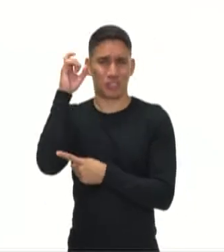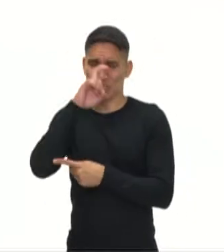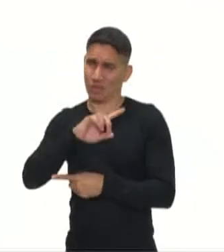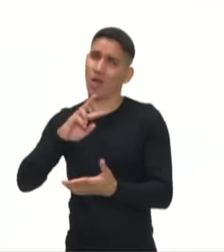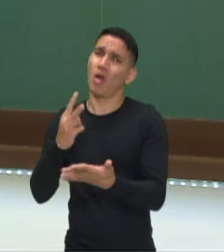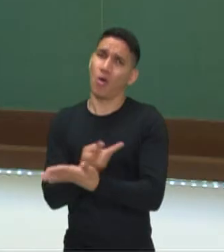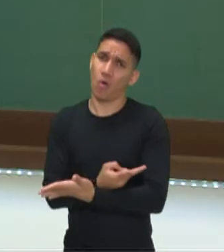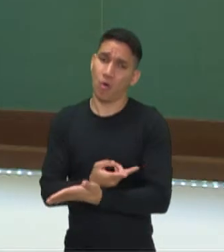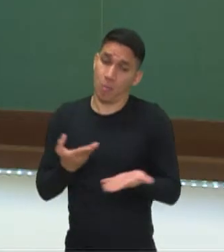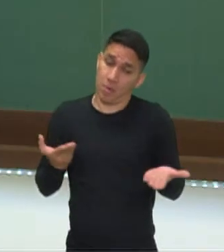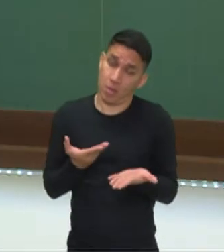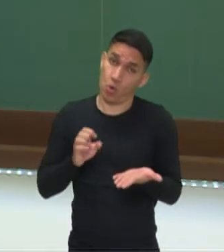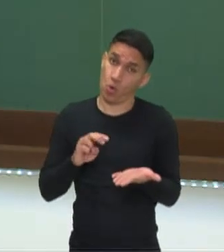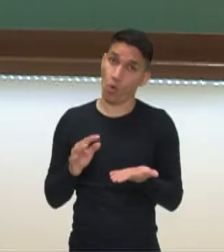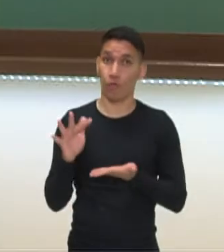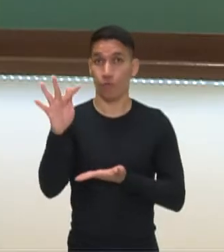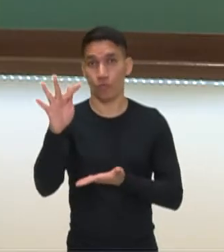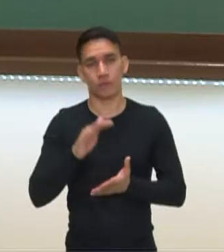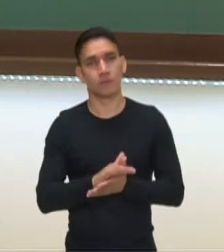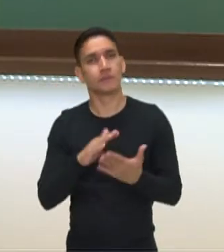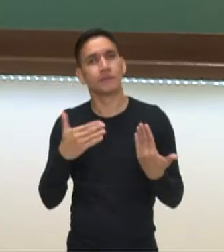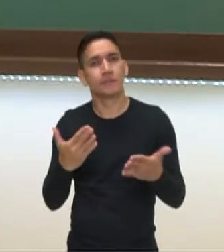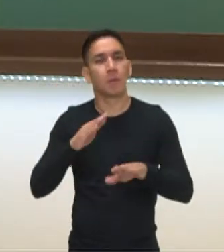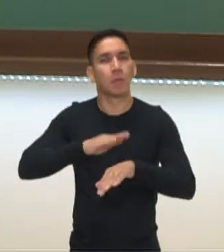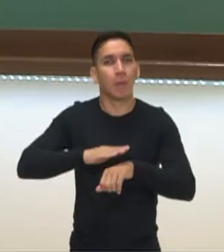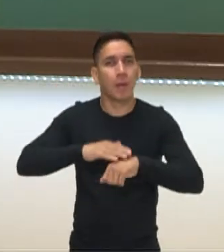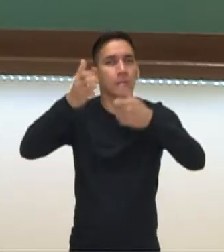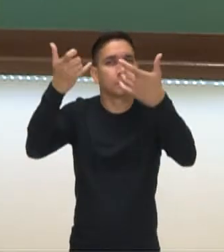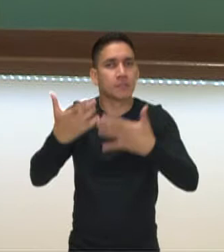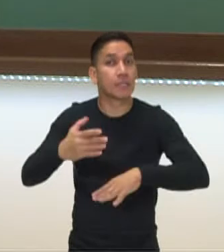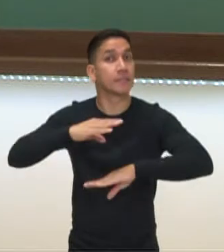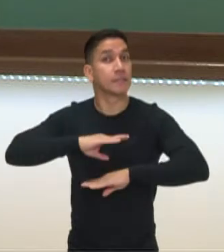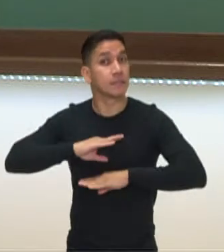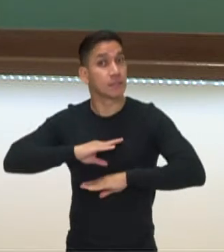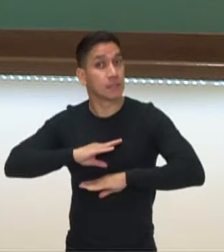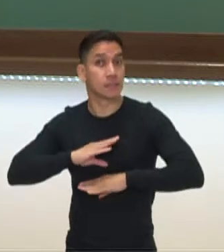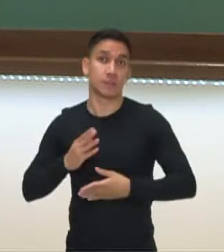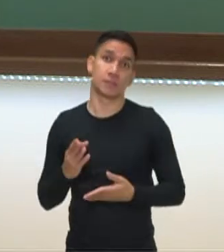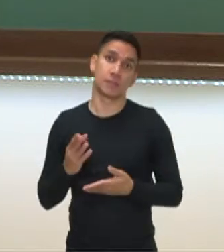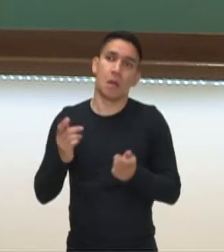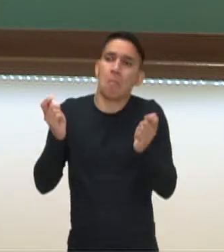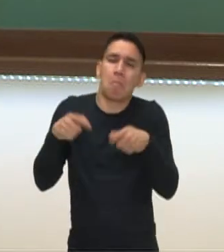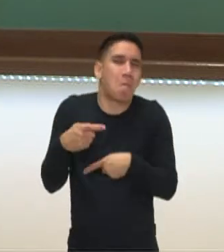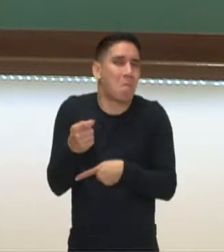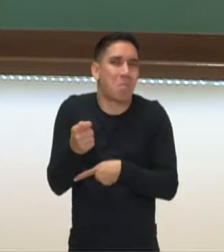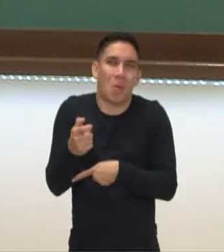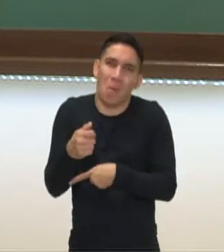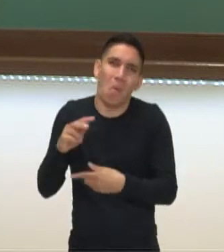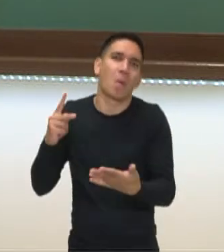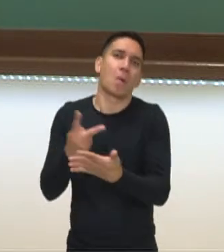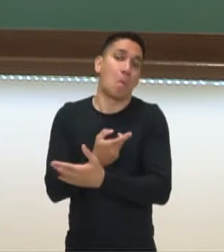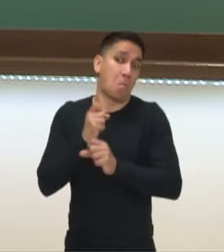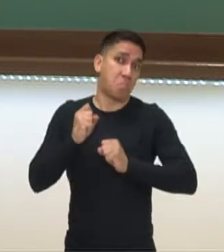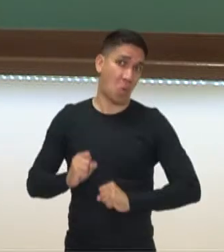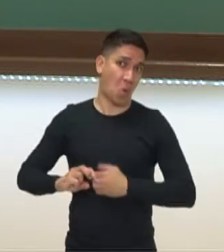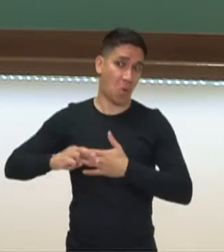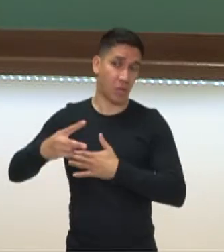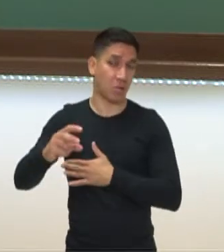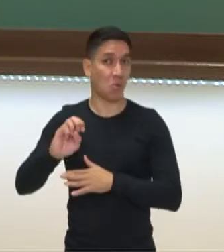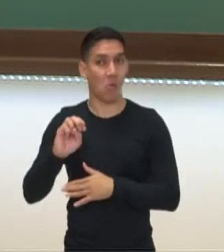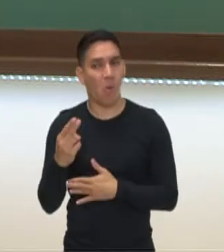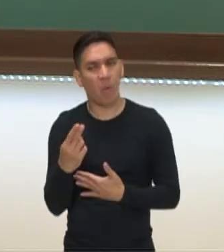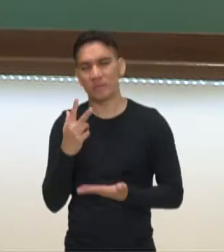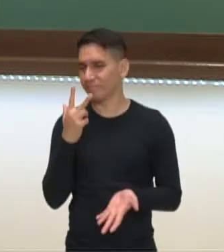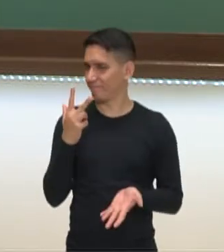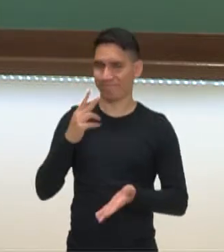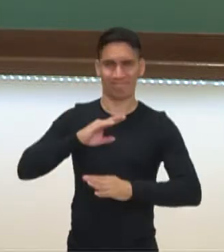ou no futuro. Então, quando eu for falar de uma situação que é pouco provável ou até impossível